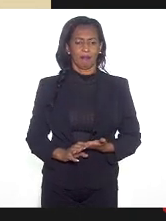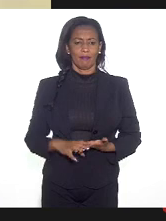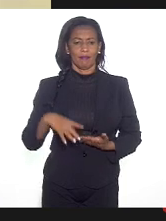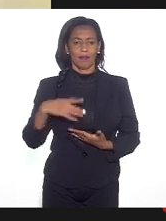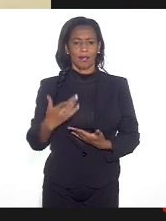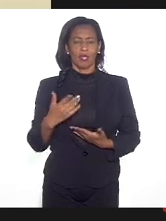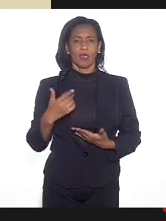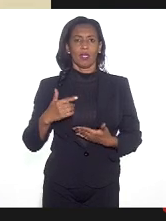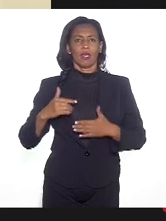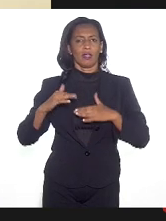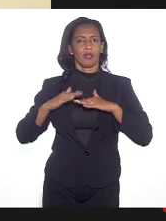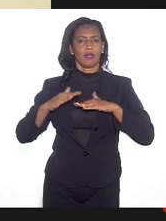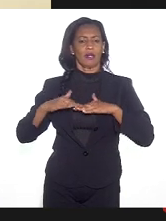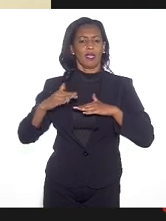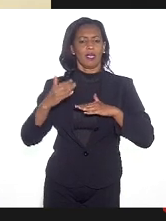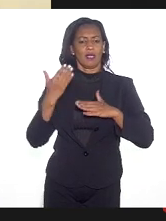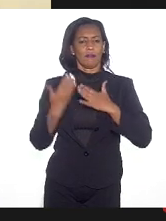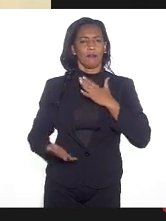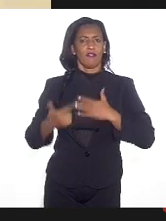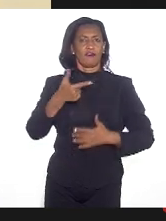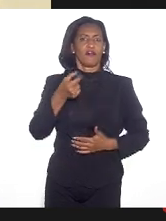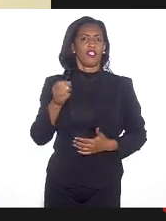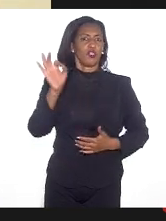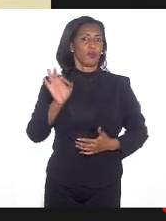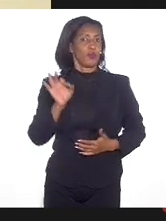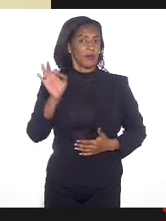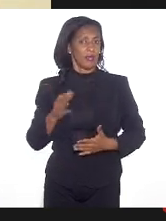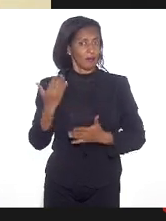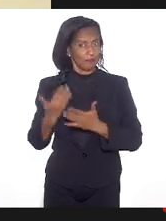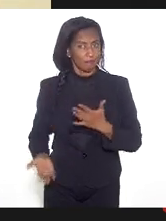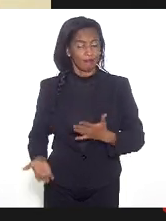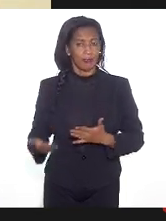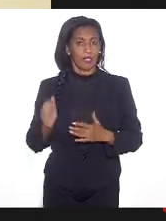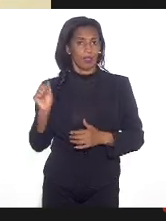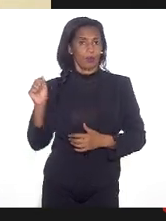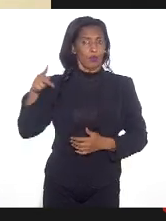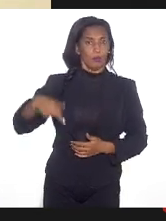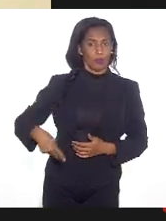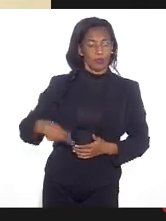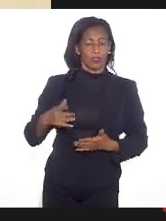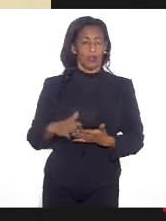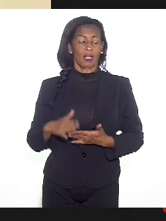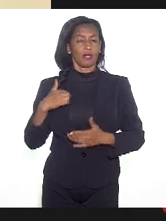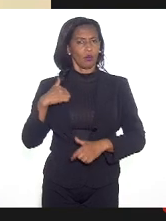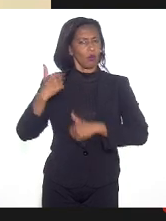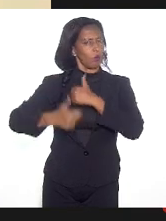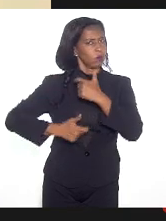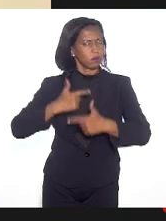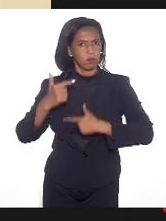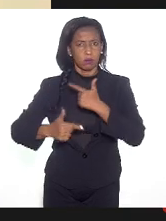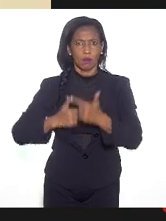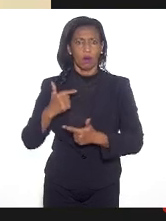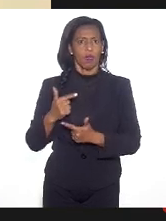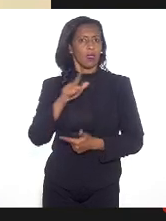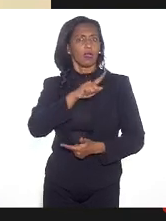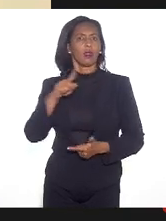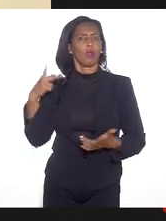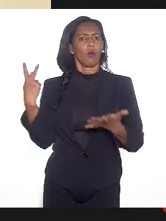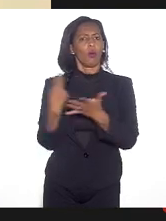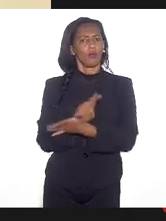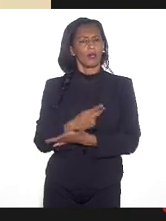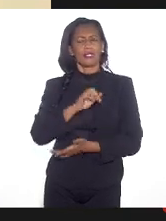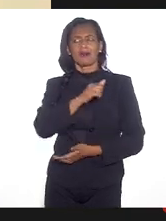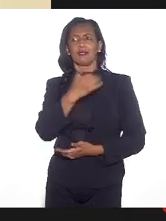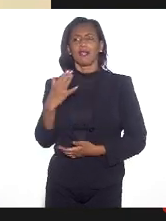os 20% quando for para reserva. Então, automaticamente, nós vamos estar lutando para que isso não aconteça, tanto para os